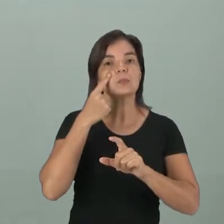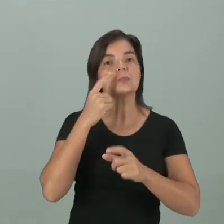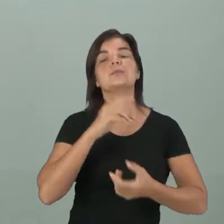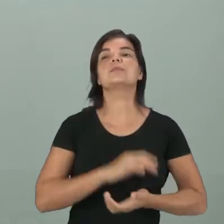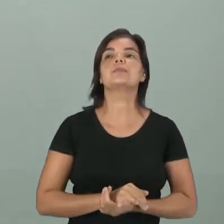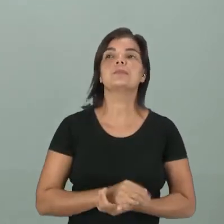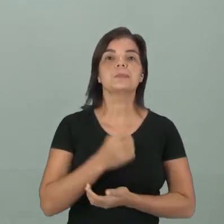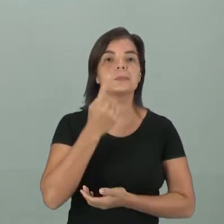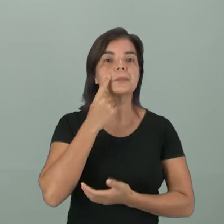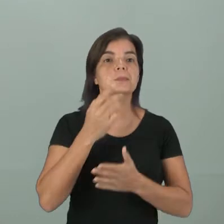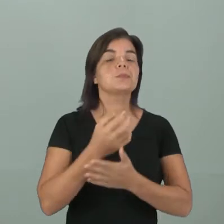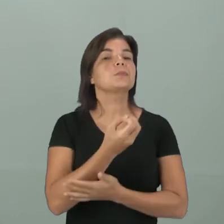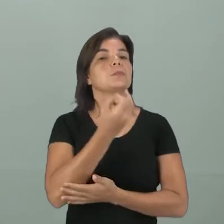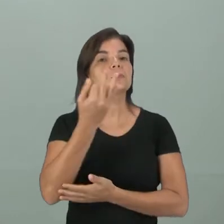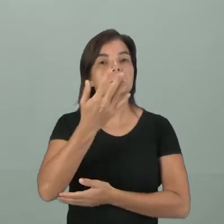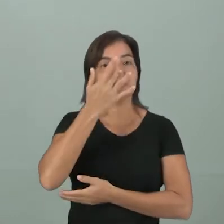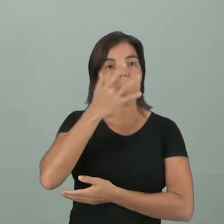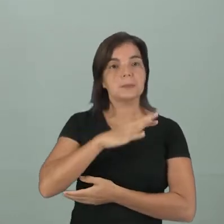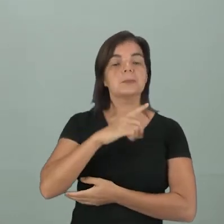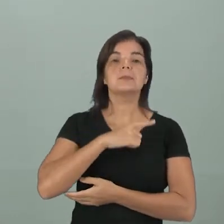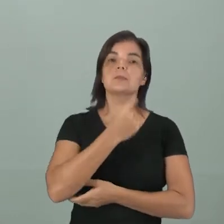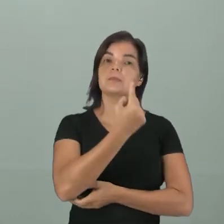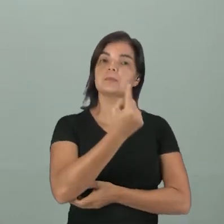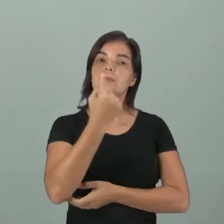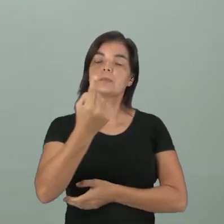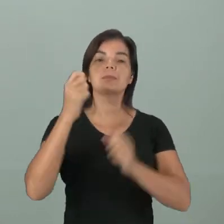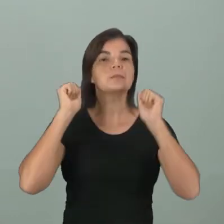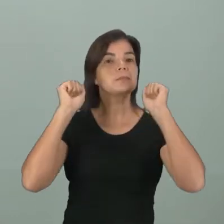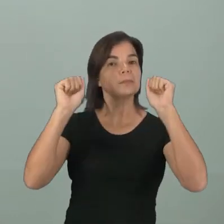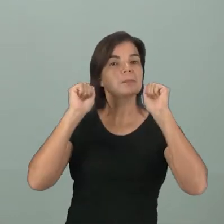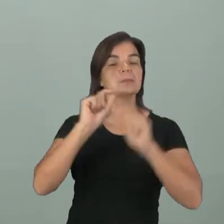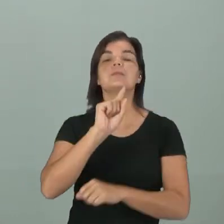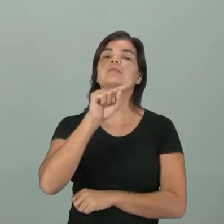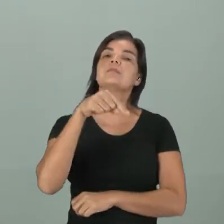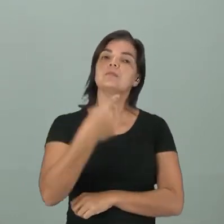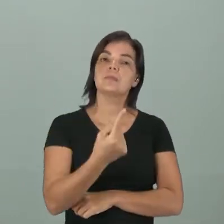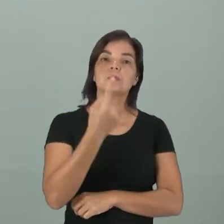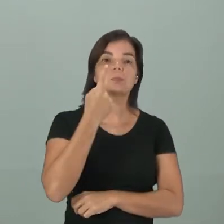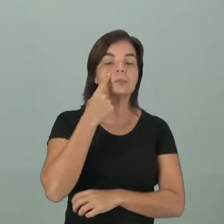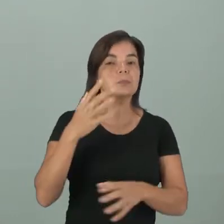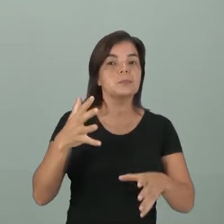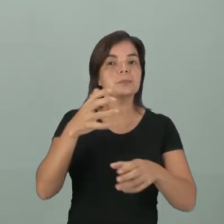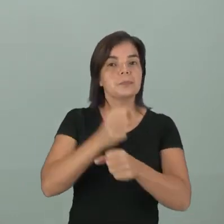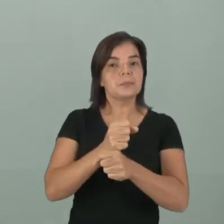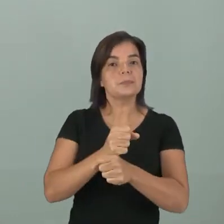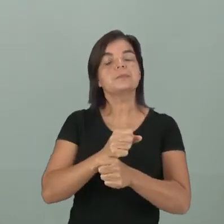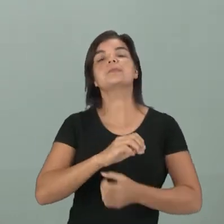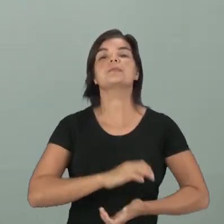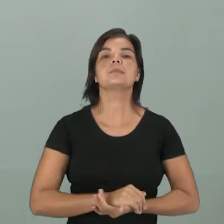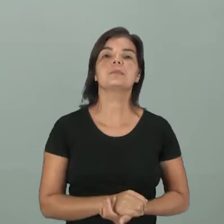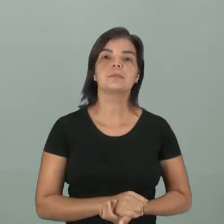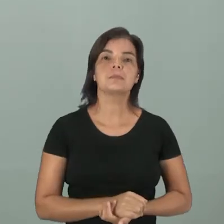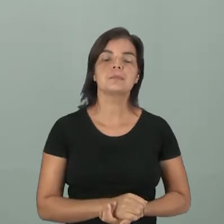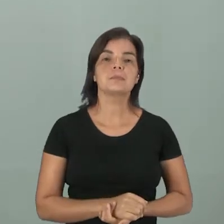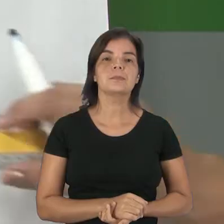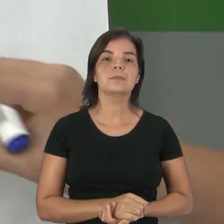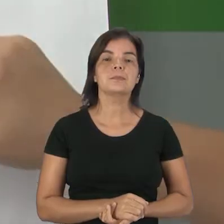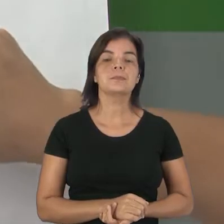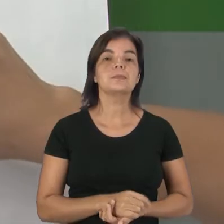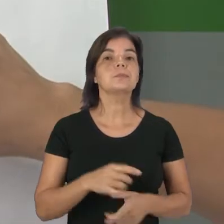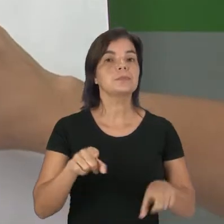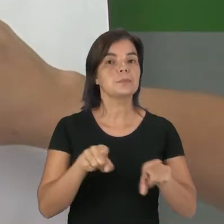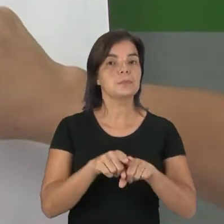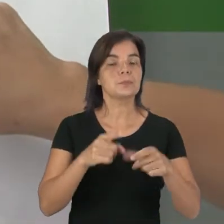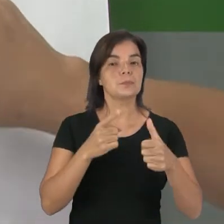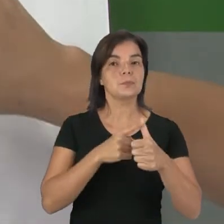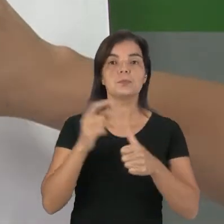juntos? Vamos observar quantas crianças tinham em cada uma das torcidas e depois nós vamos fazer a soma. Vamos lá juntos? Olhem só,